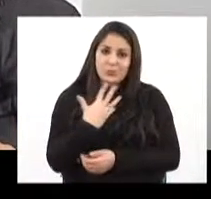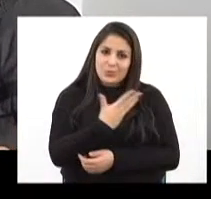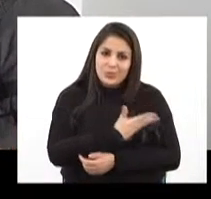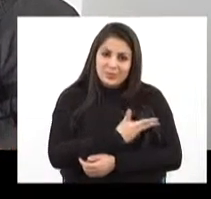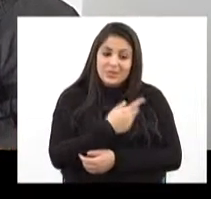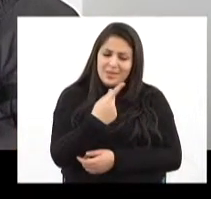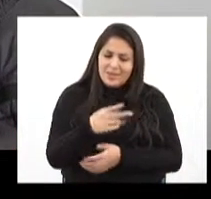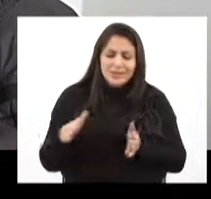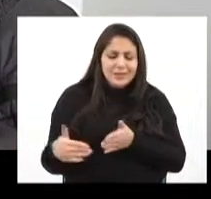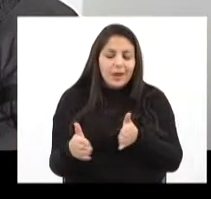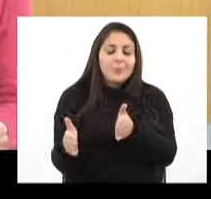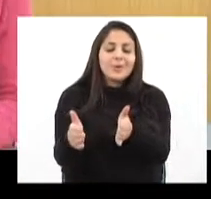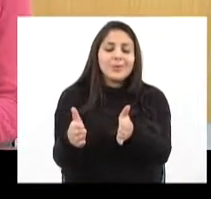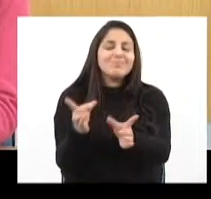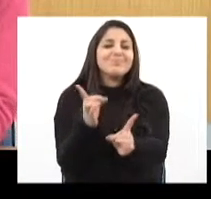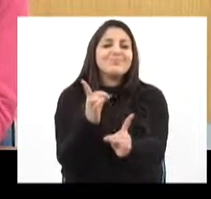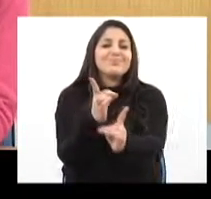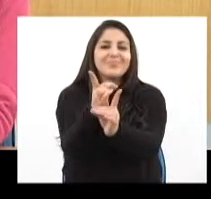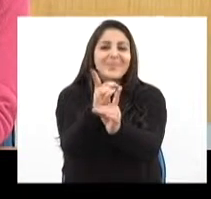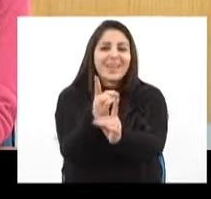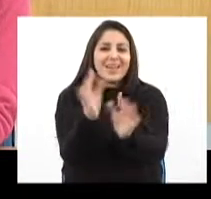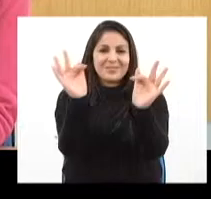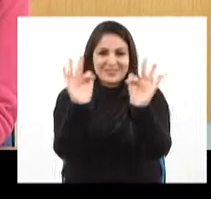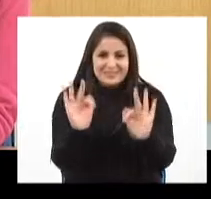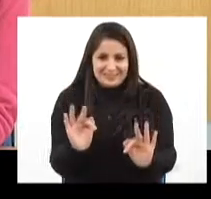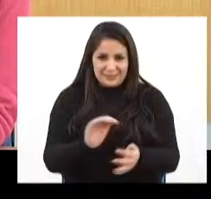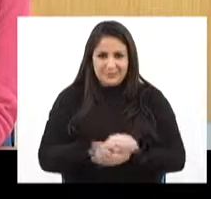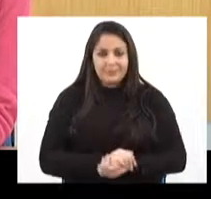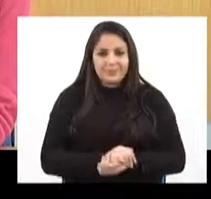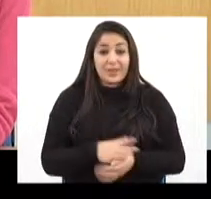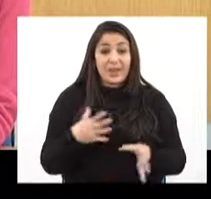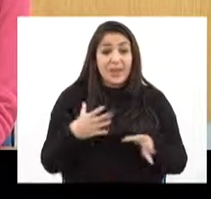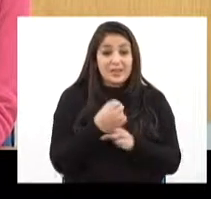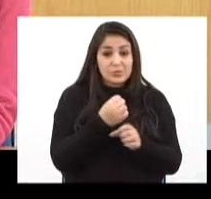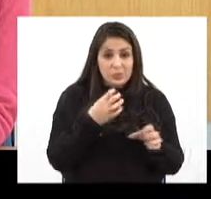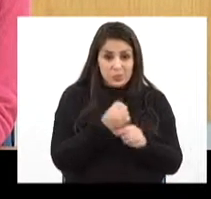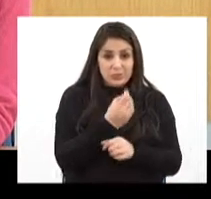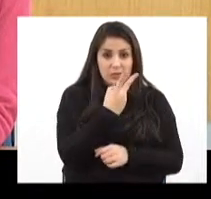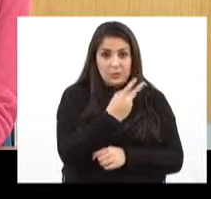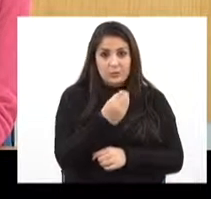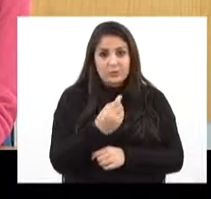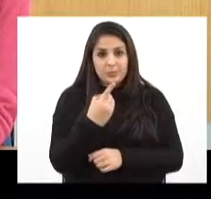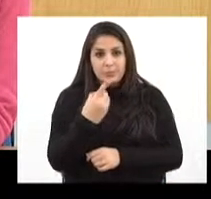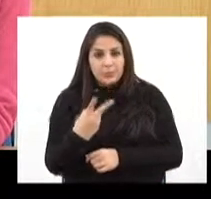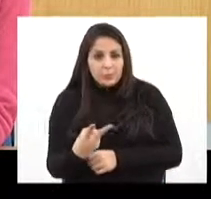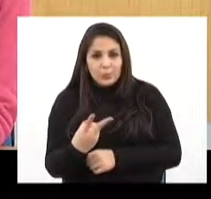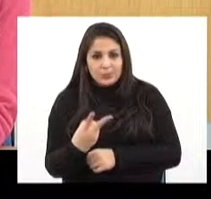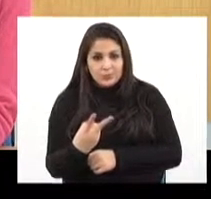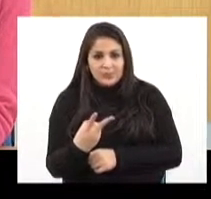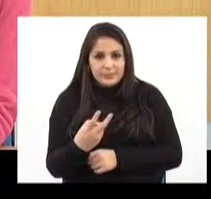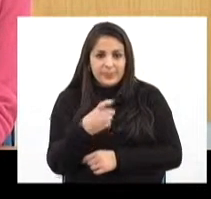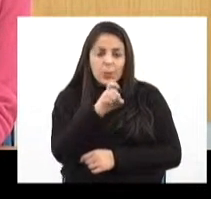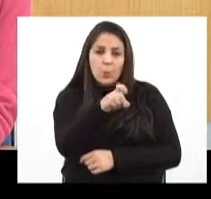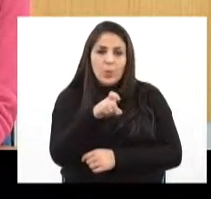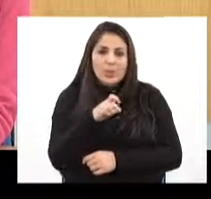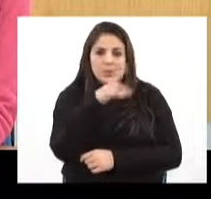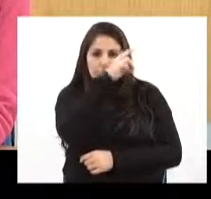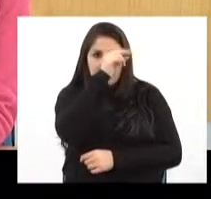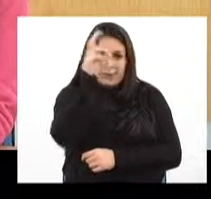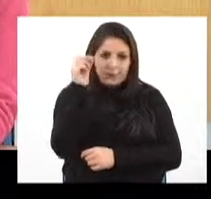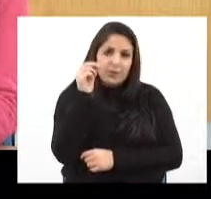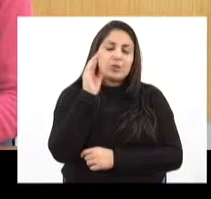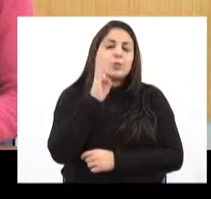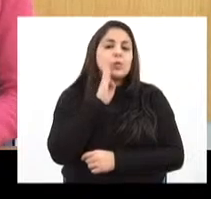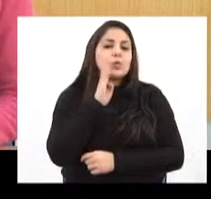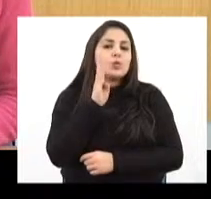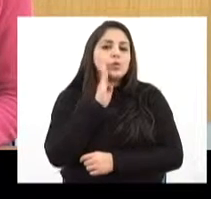gente encontra a felicidade. As contas de 2012 do ex-prefeito Ayrton Dipp foram aprovadas nesta